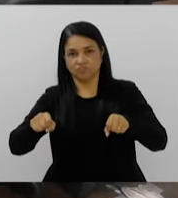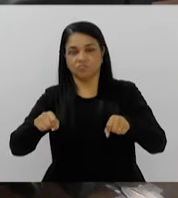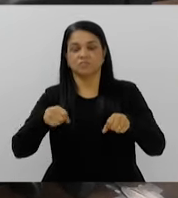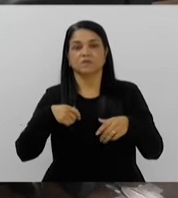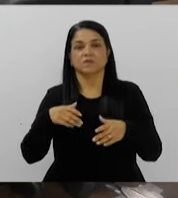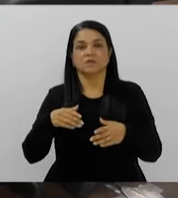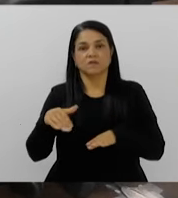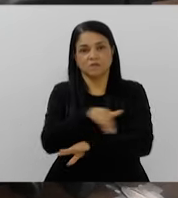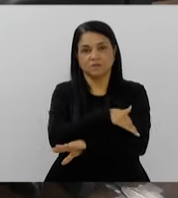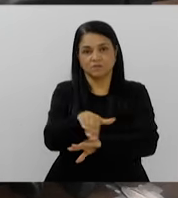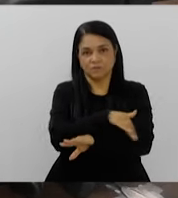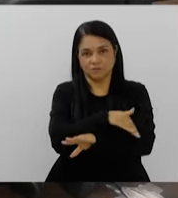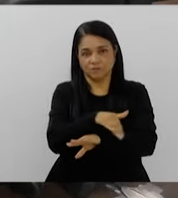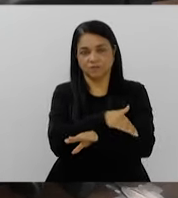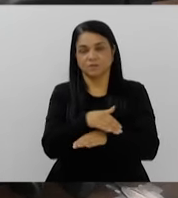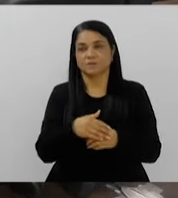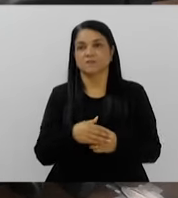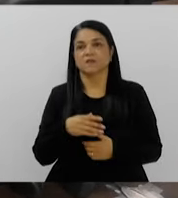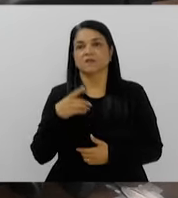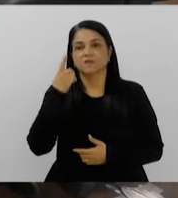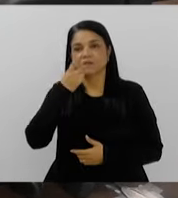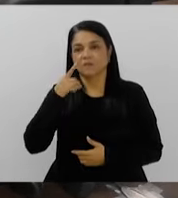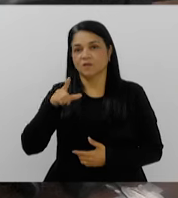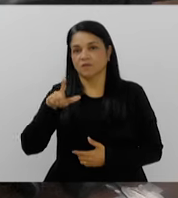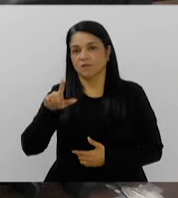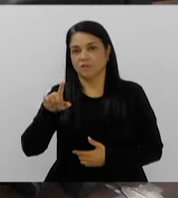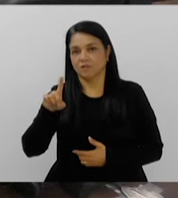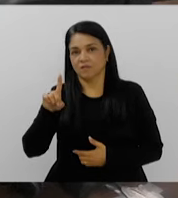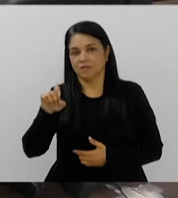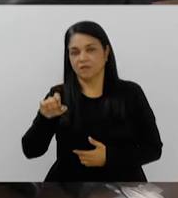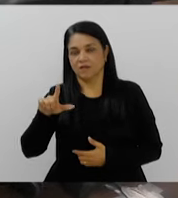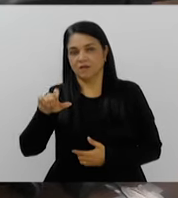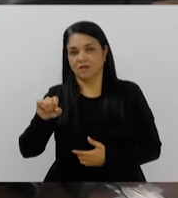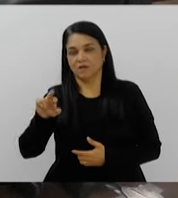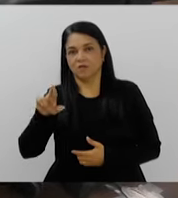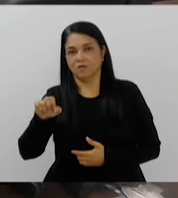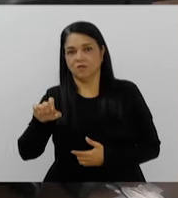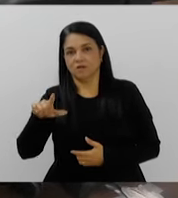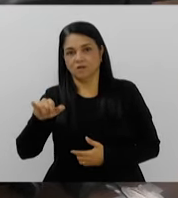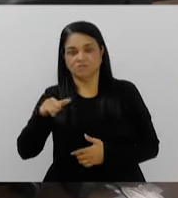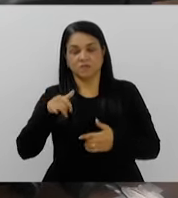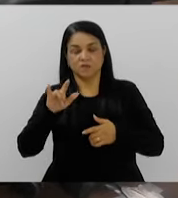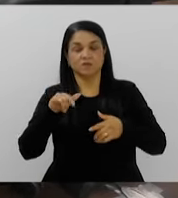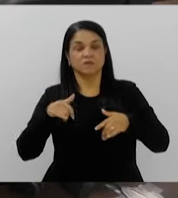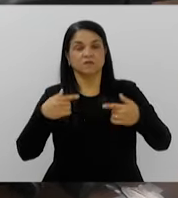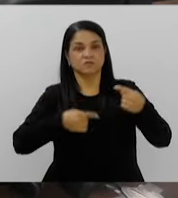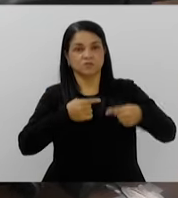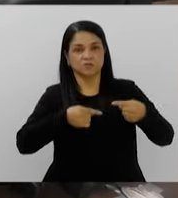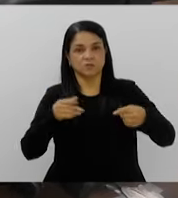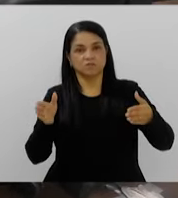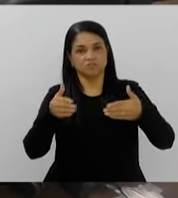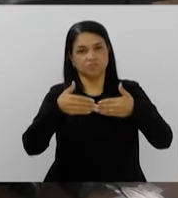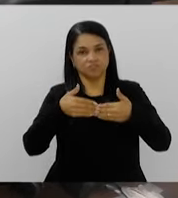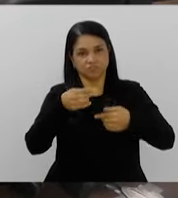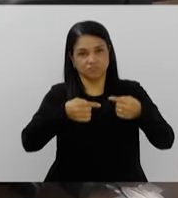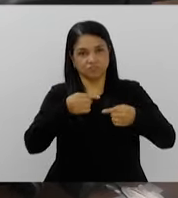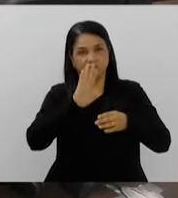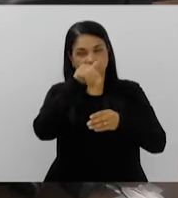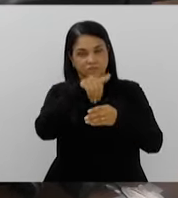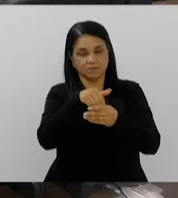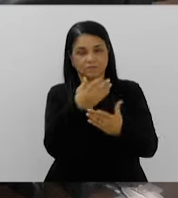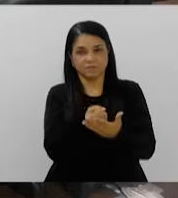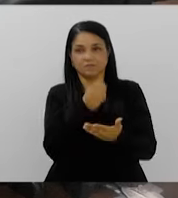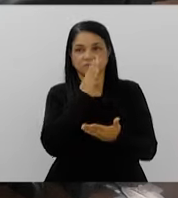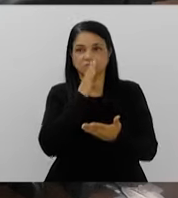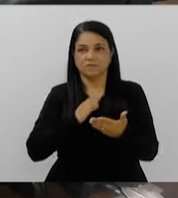públicas. Deputado Guilherme Delarolha. Constitucionalidade. Em discussão. Não havendo quem queira discutir, encerrada a discussão. Em votação, senhores que aprovam,